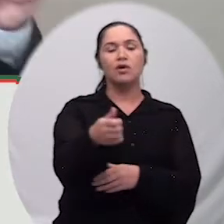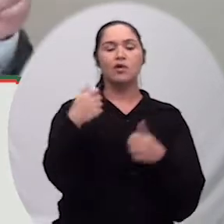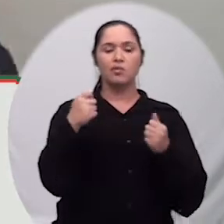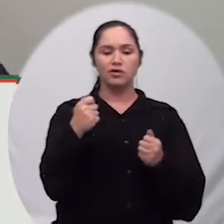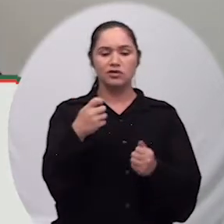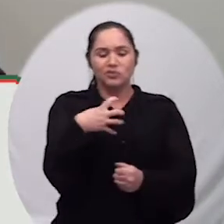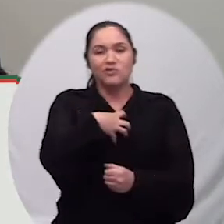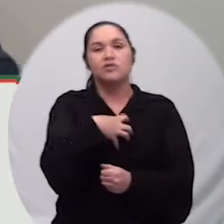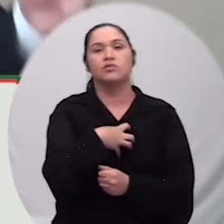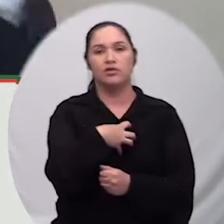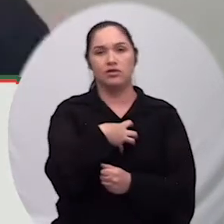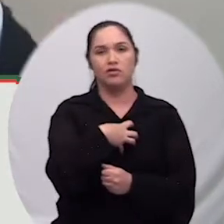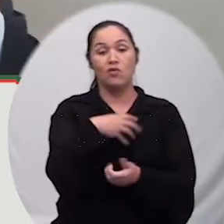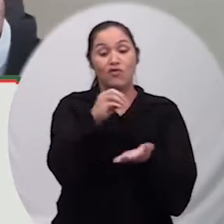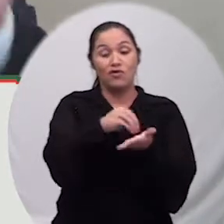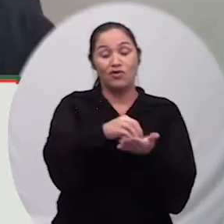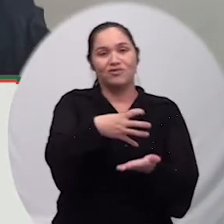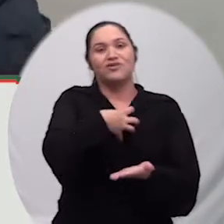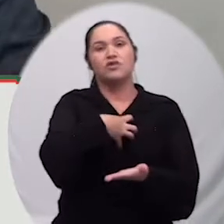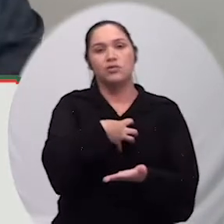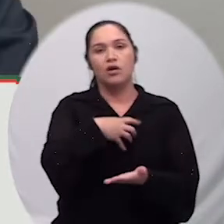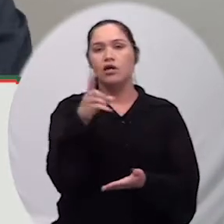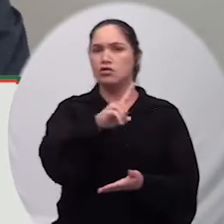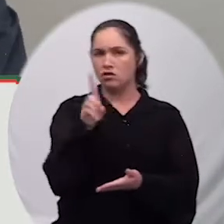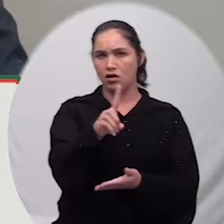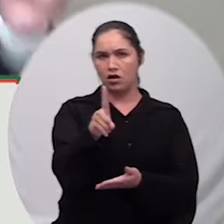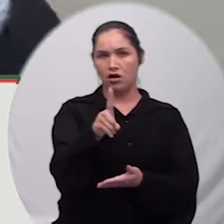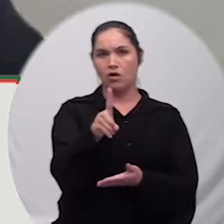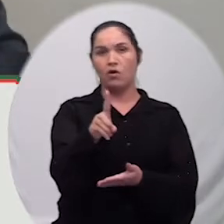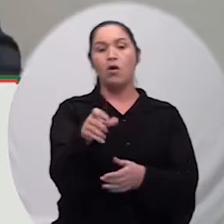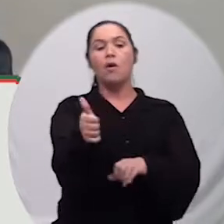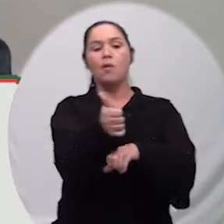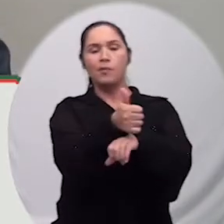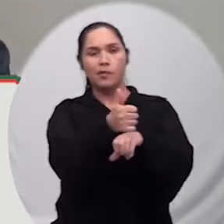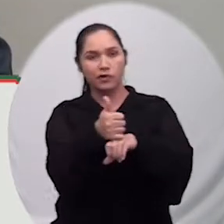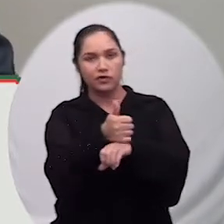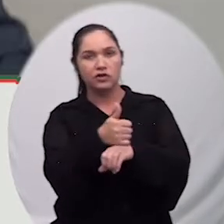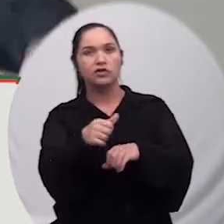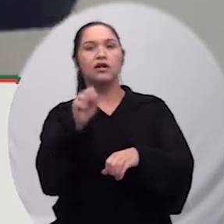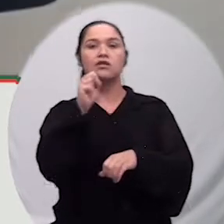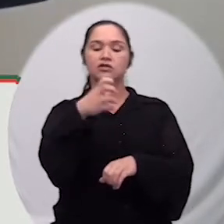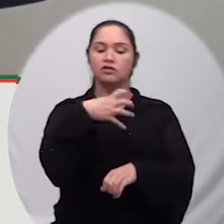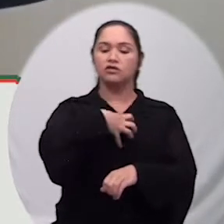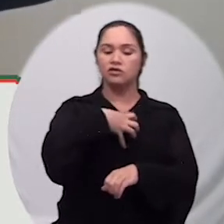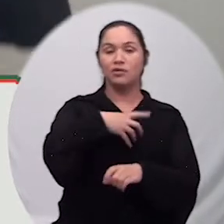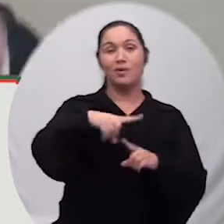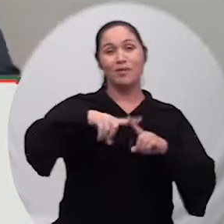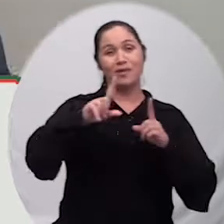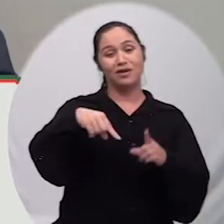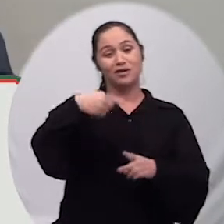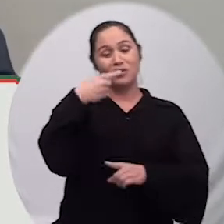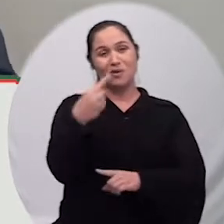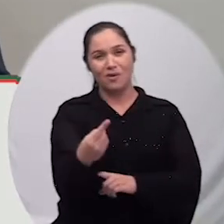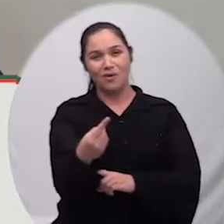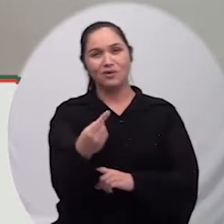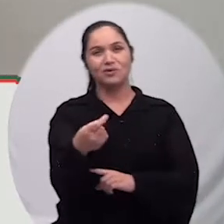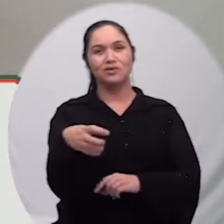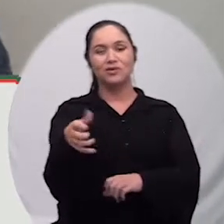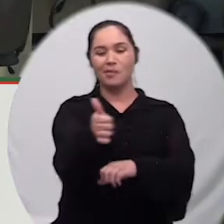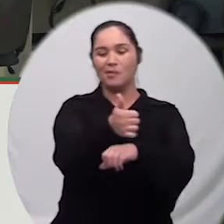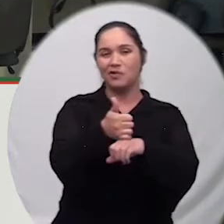acho que falta muito. Não digo aqui todos os profissionais, mas alguns profissionais levantam a mão para fazer um juramento, mas